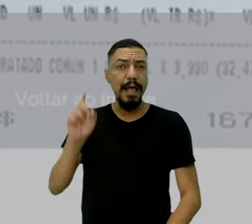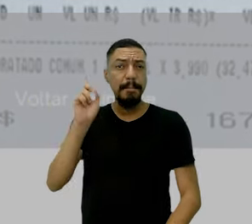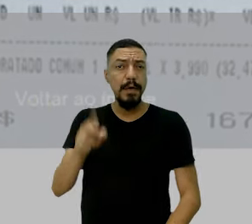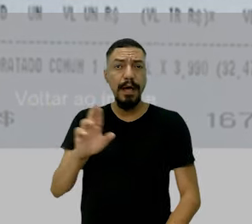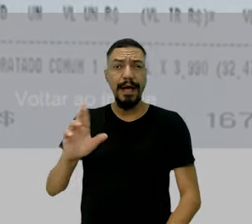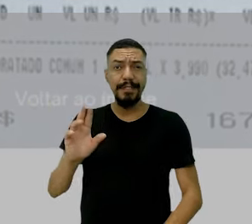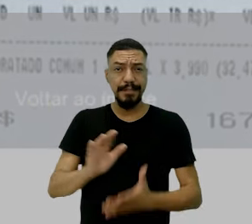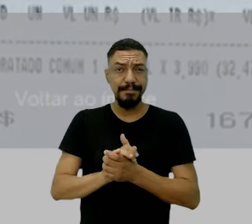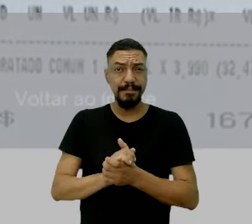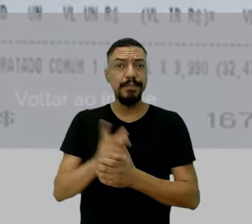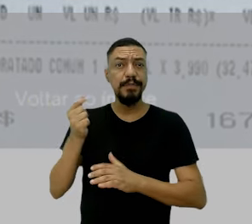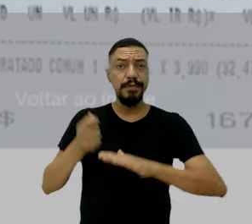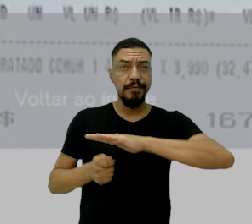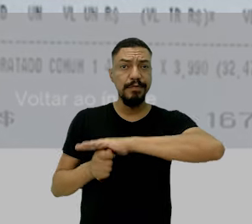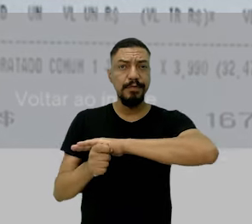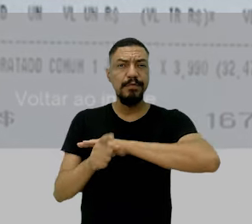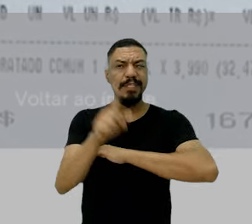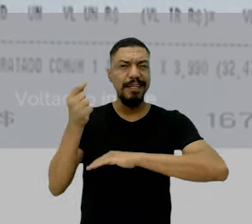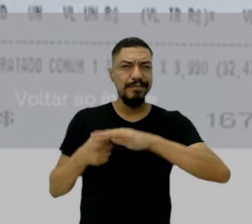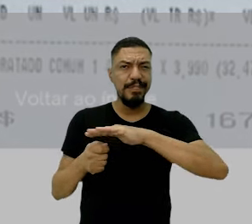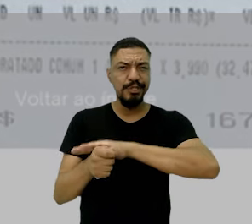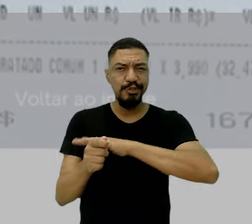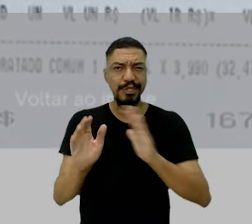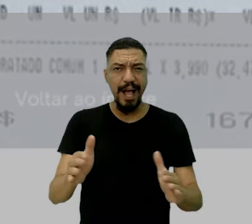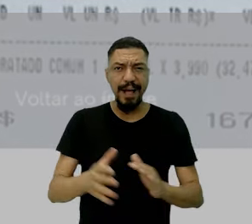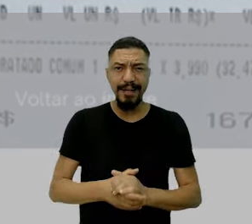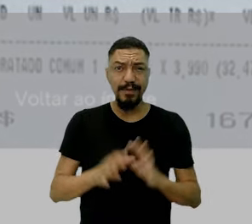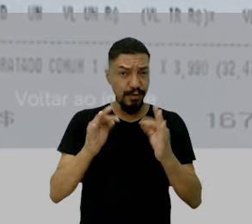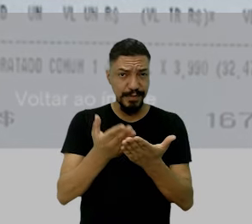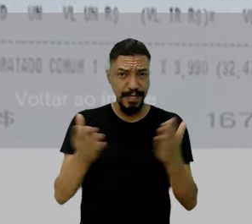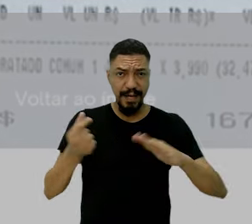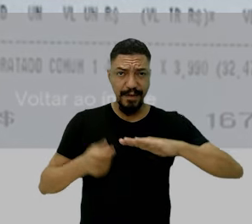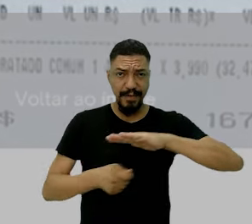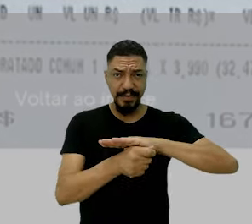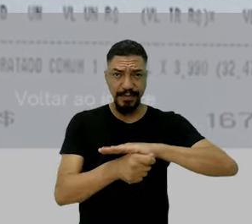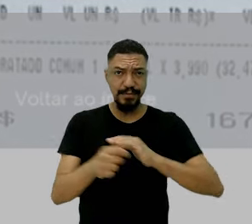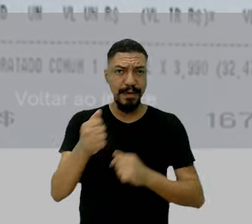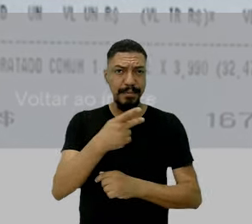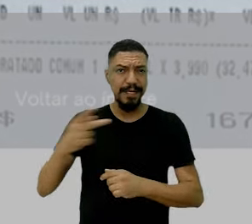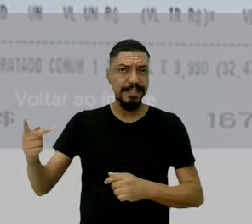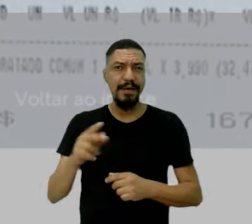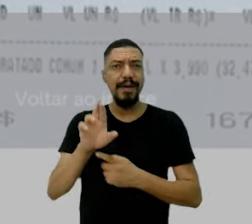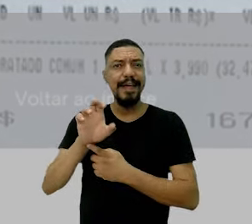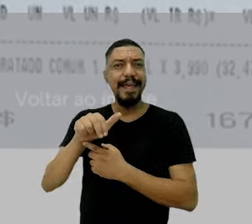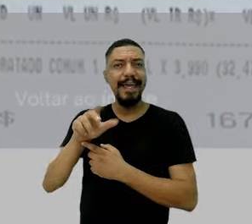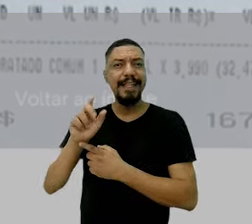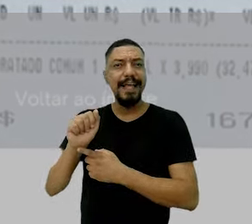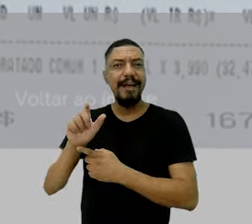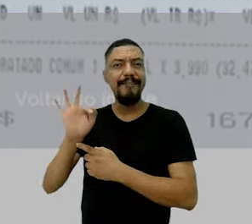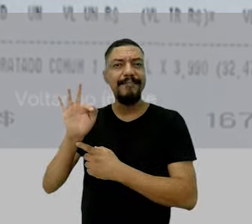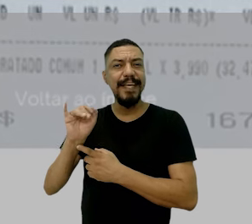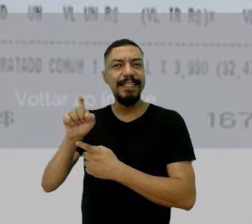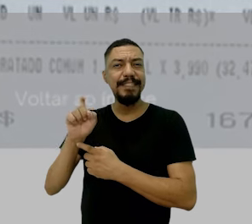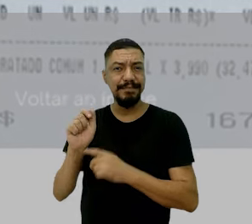100 mil na minha conta. Investir. Vocês investiram dinheiro? Todo mundo investiu numa aplicação renda